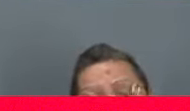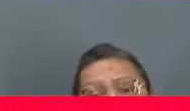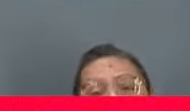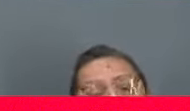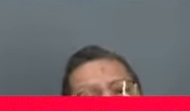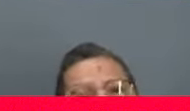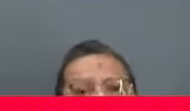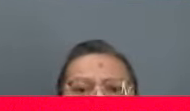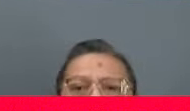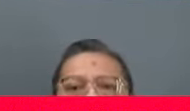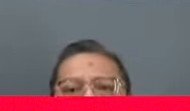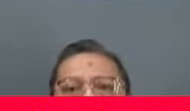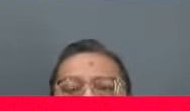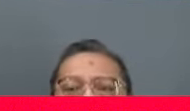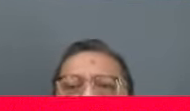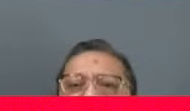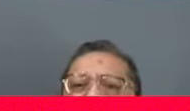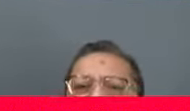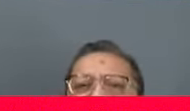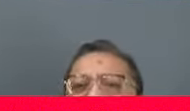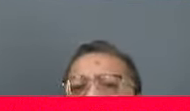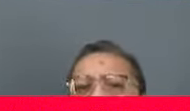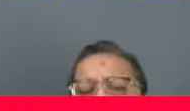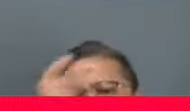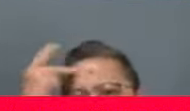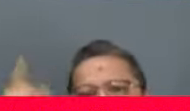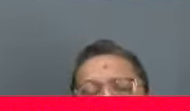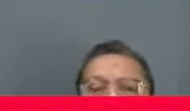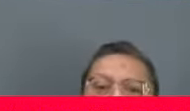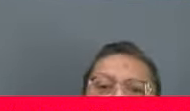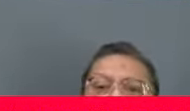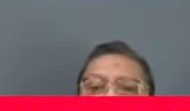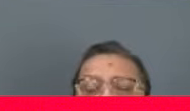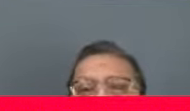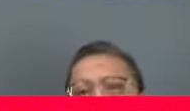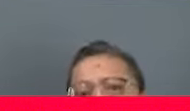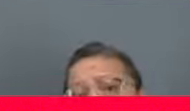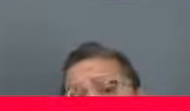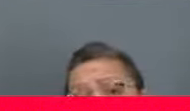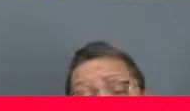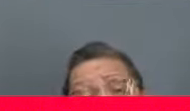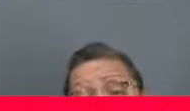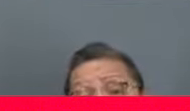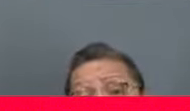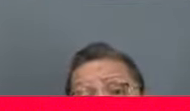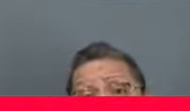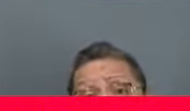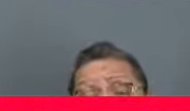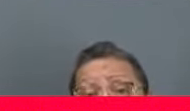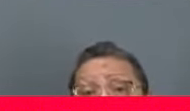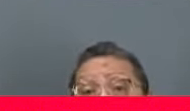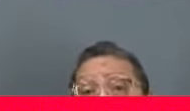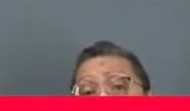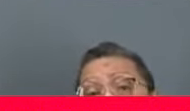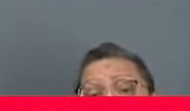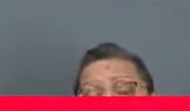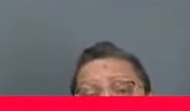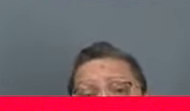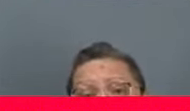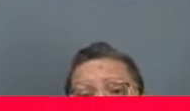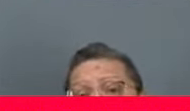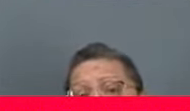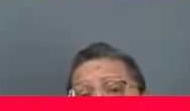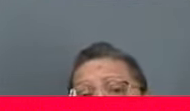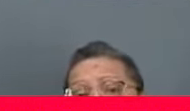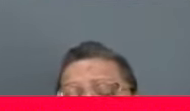porque hoje quem tem acesso à arma autorizado são traficantes assassinos estupradores esses